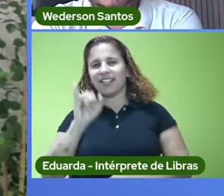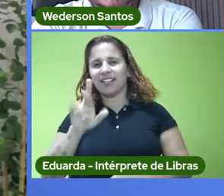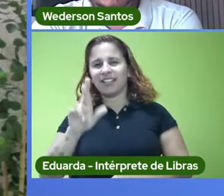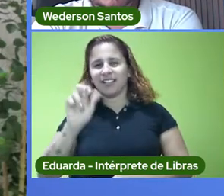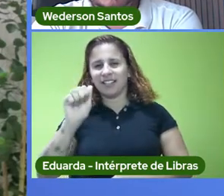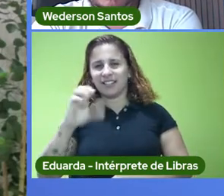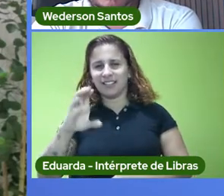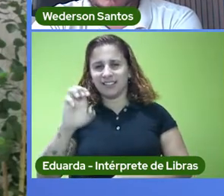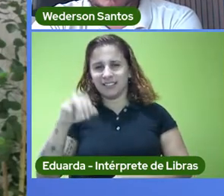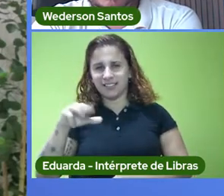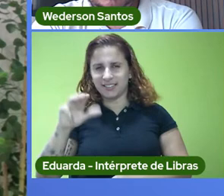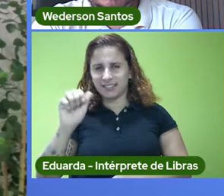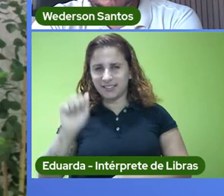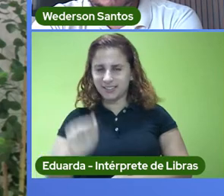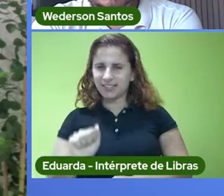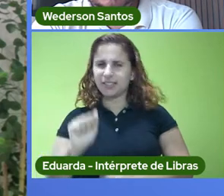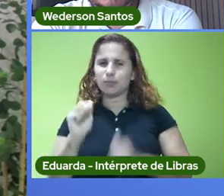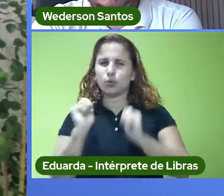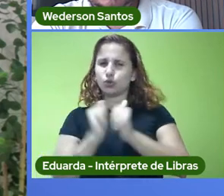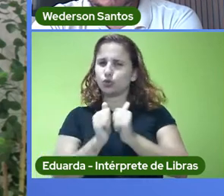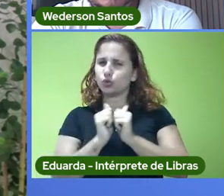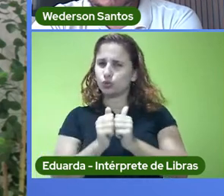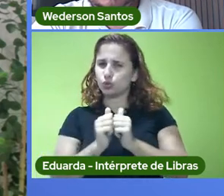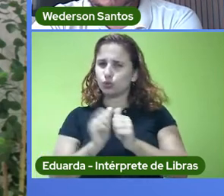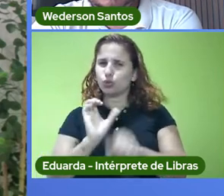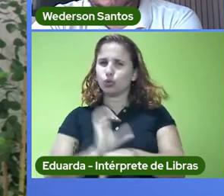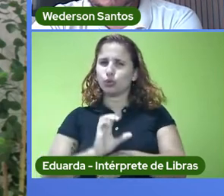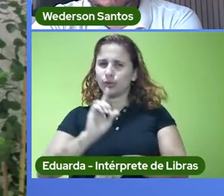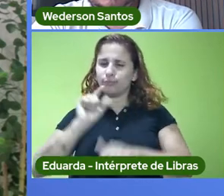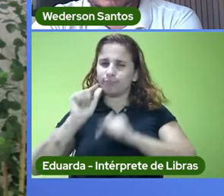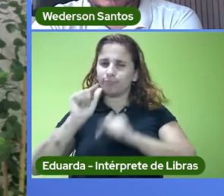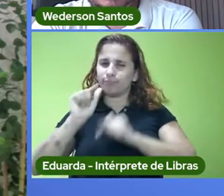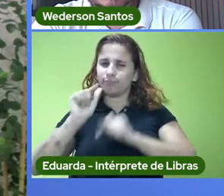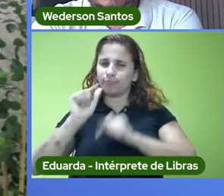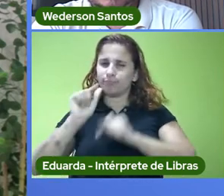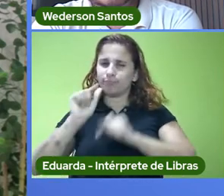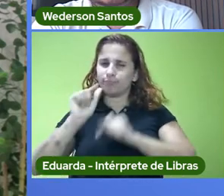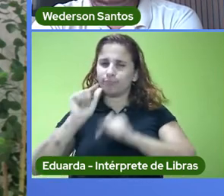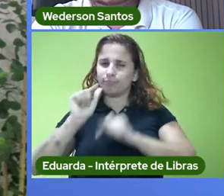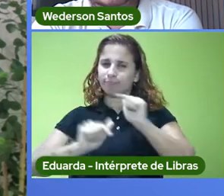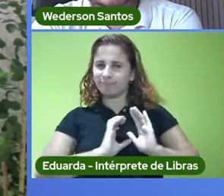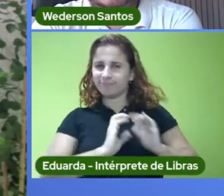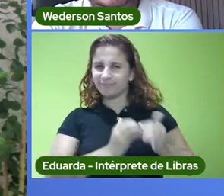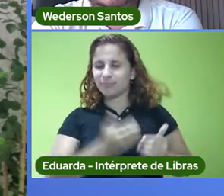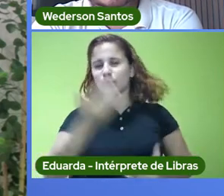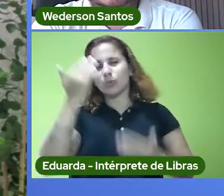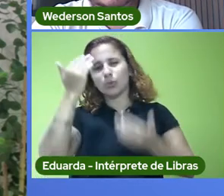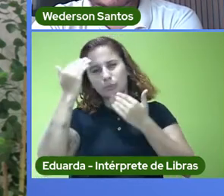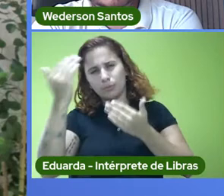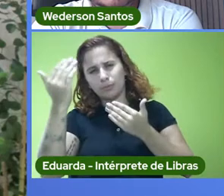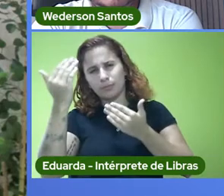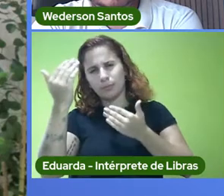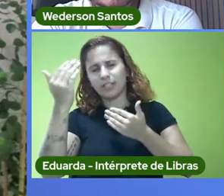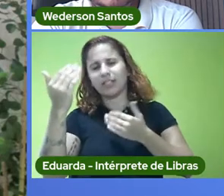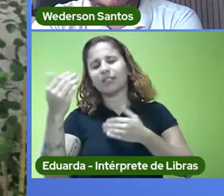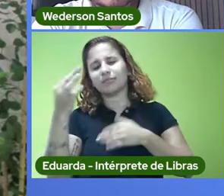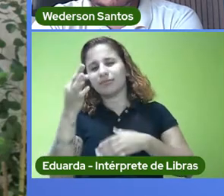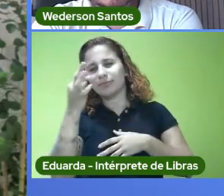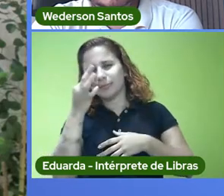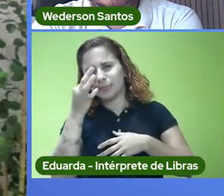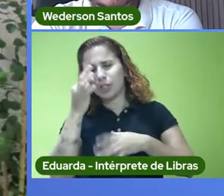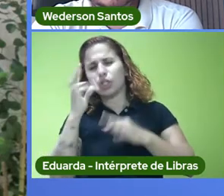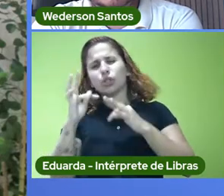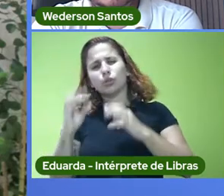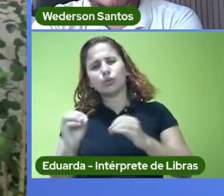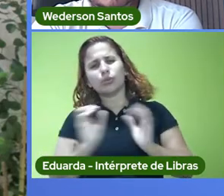nacional do Mundo do Trabalho, também da Federação Nacional. Obrigado aí pela presença. Todas as APAES, todos os atores